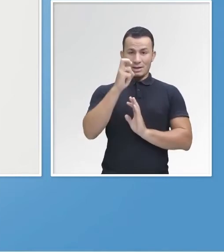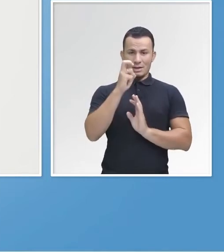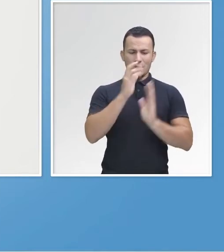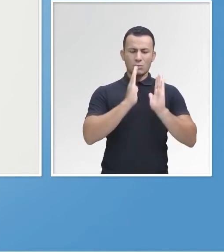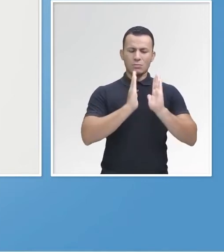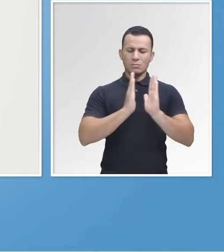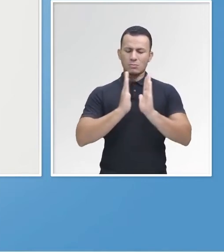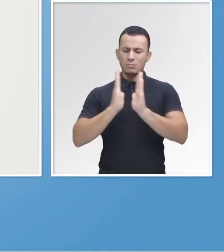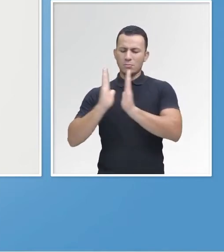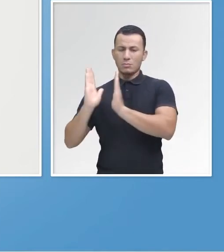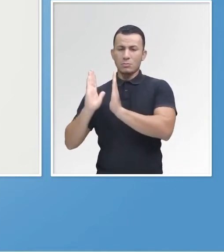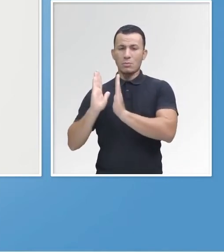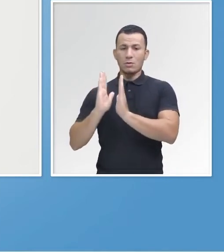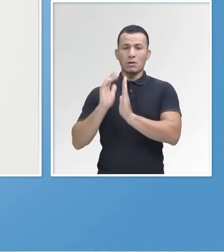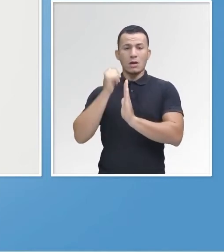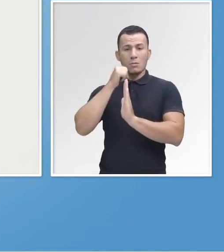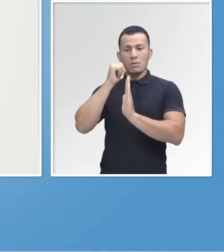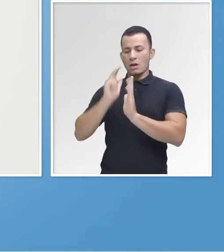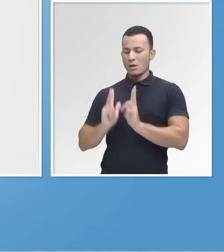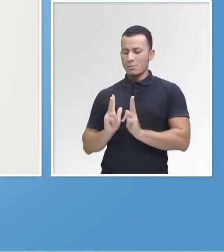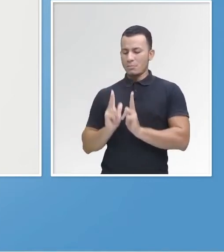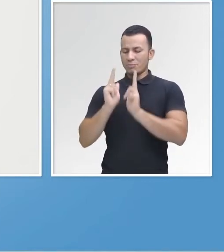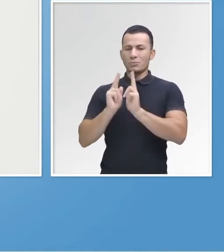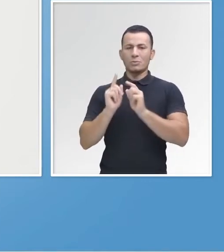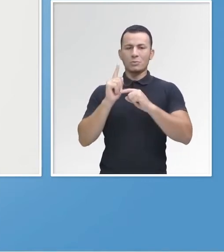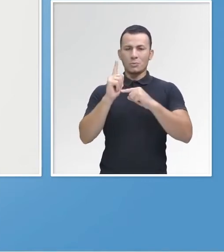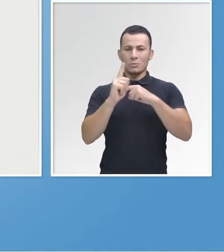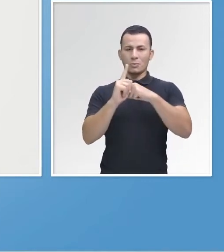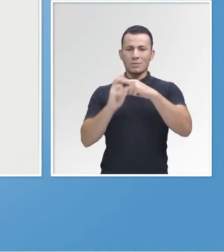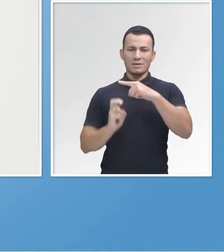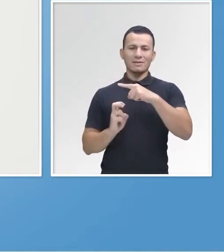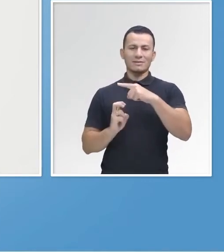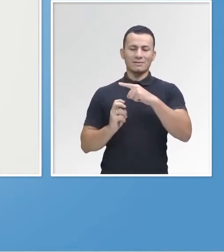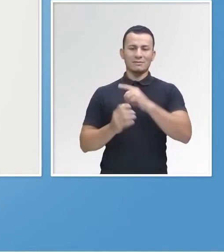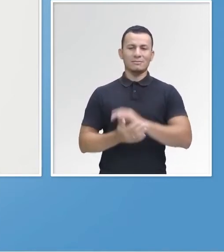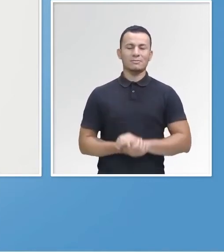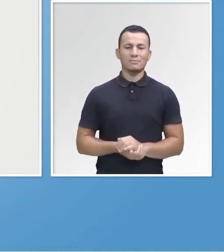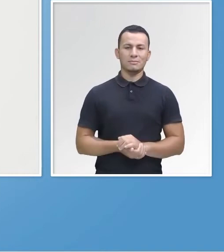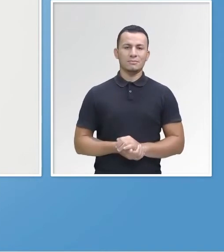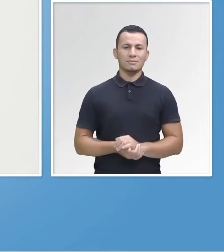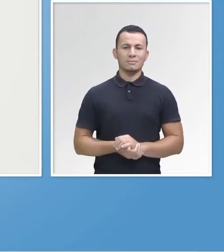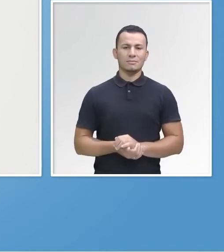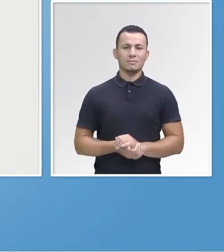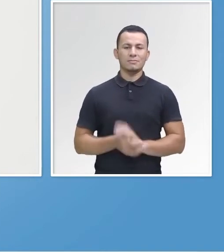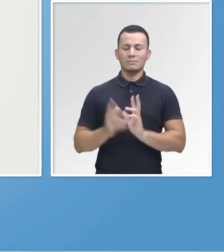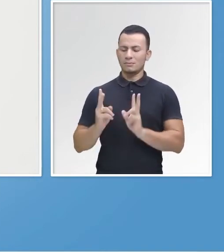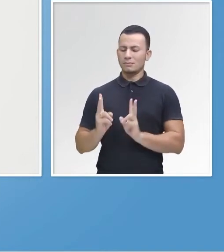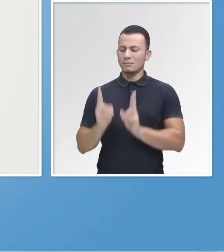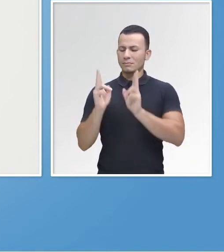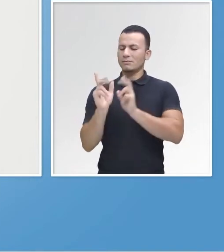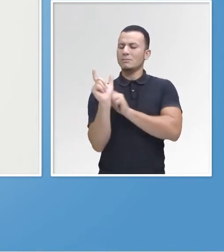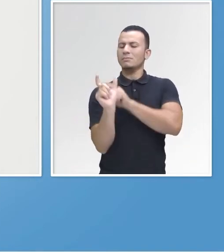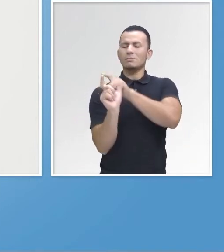a Maria cortou o quinto muito bem Então olha aí ó Qual foi o pedaço que foi que foi cortado em